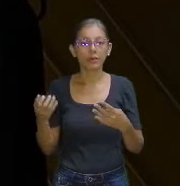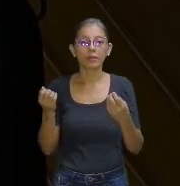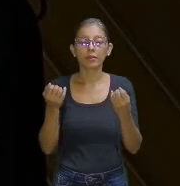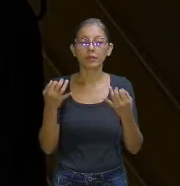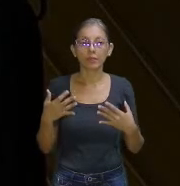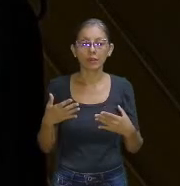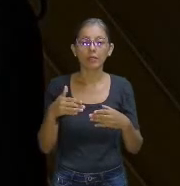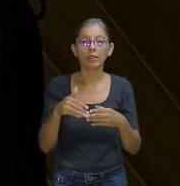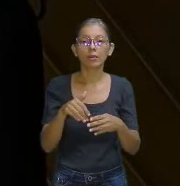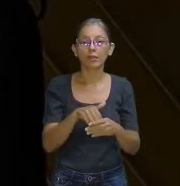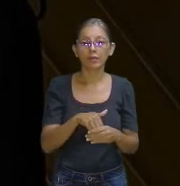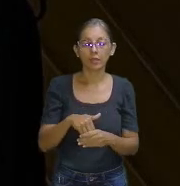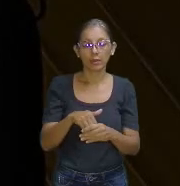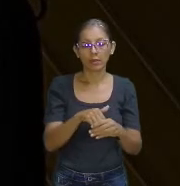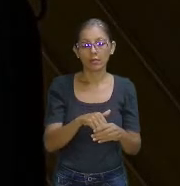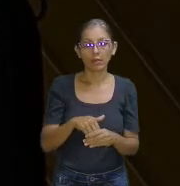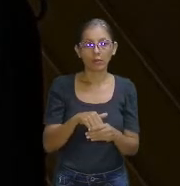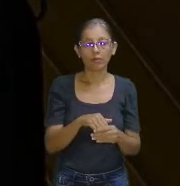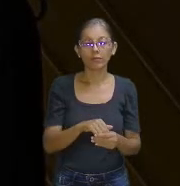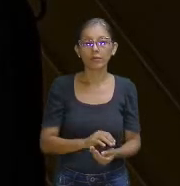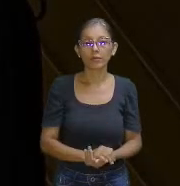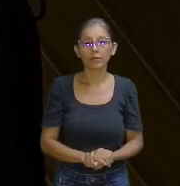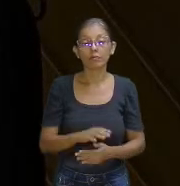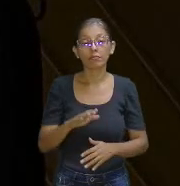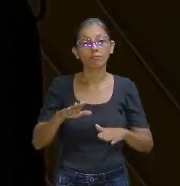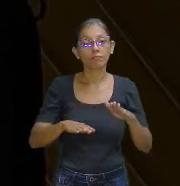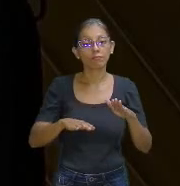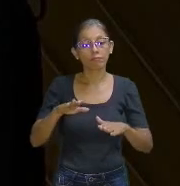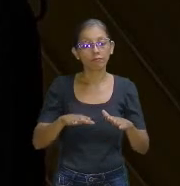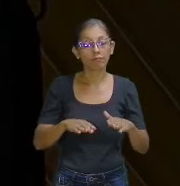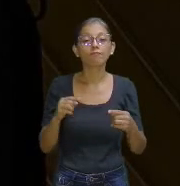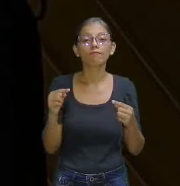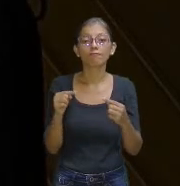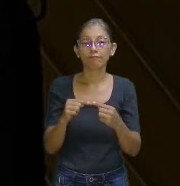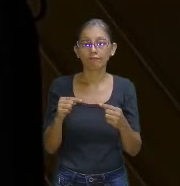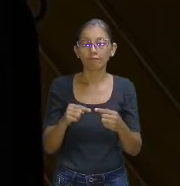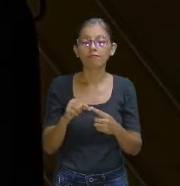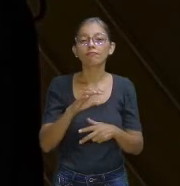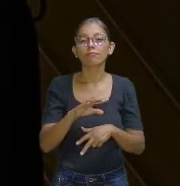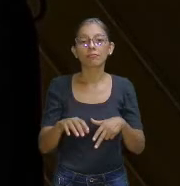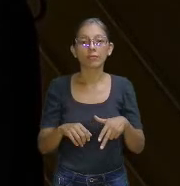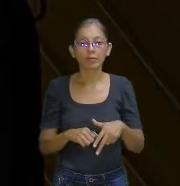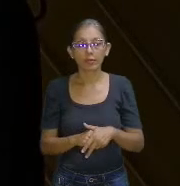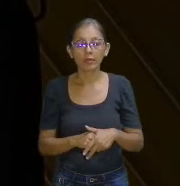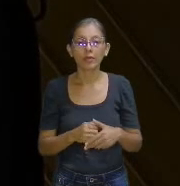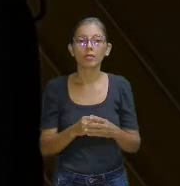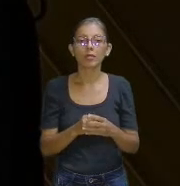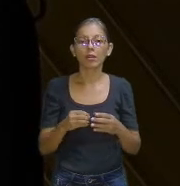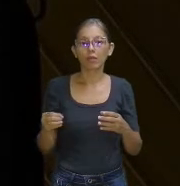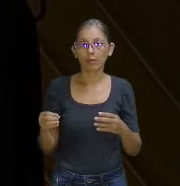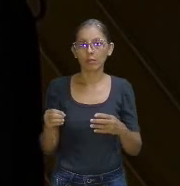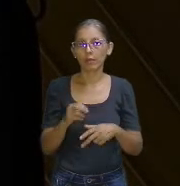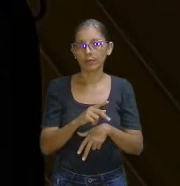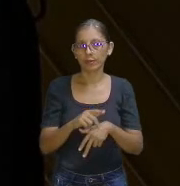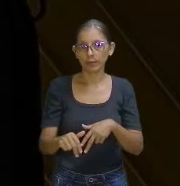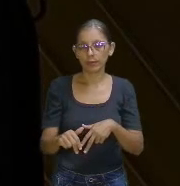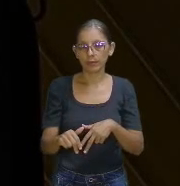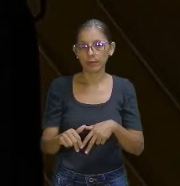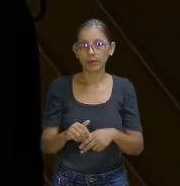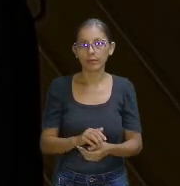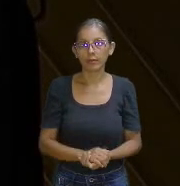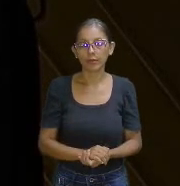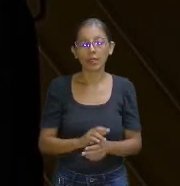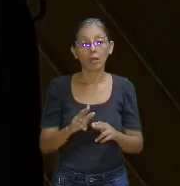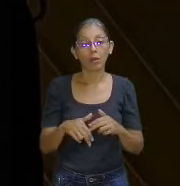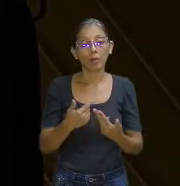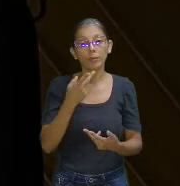votação residual possa, em certos casos, configurar indício de fraude à cota de gênero, repita-se, tal análise deve ser sempre